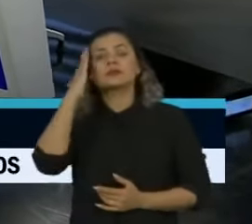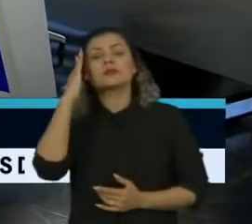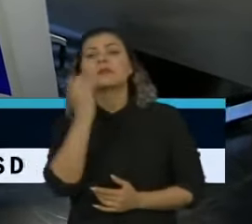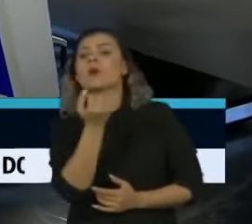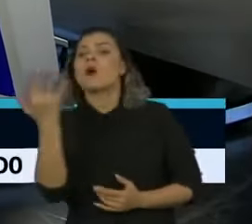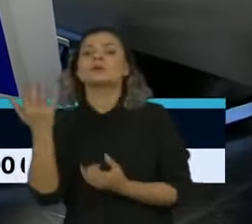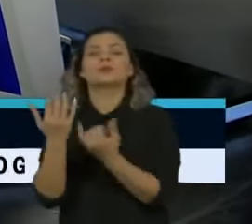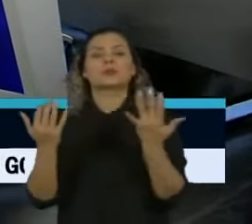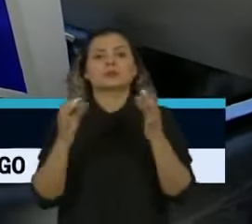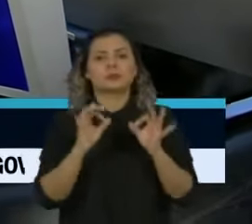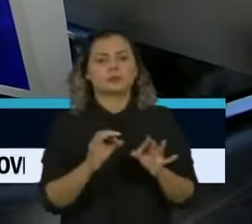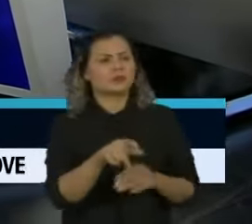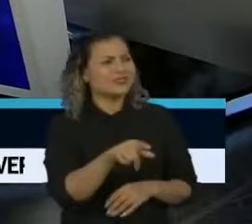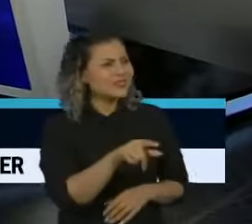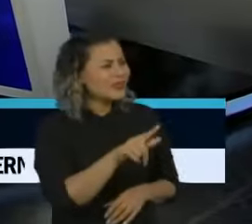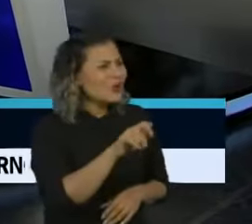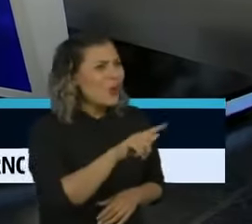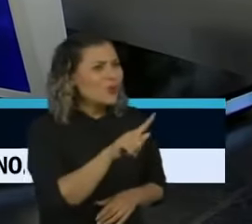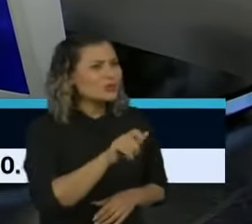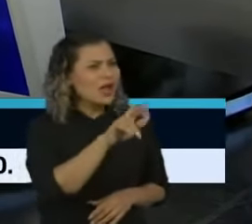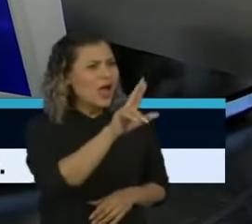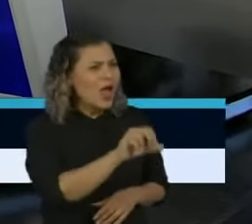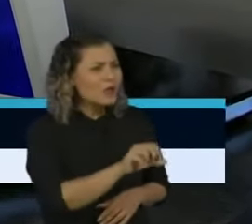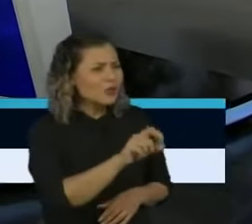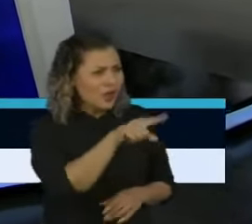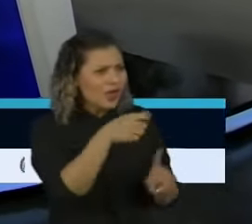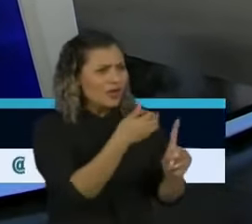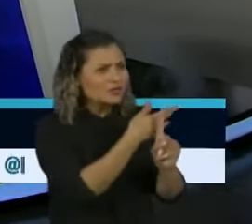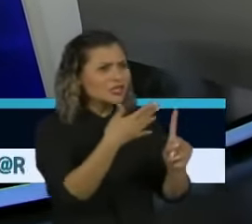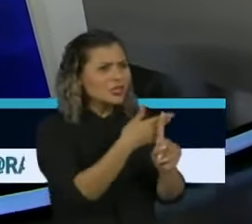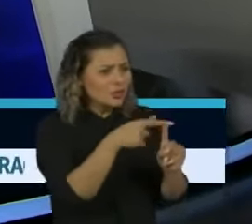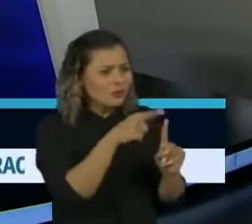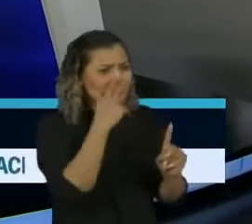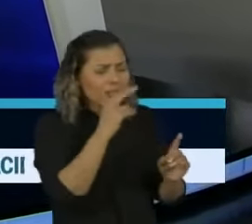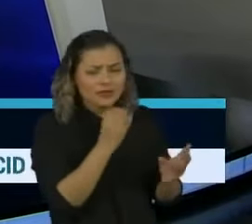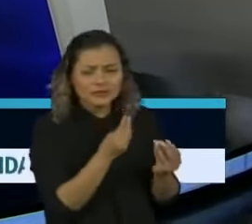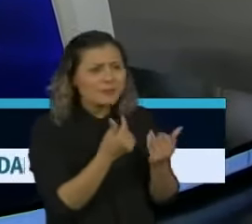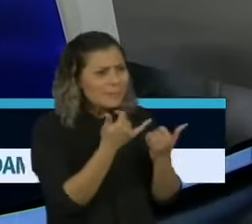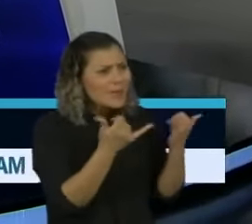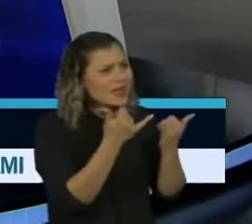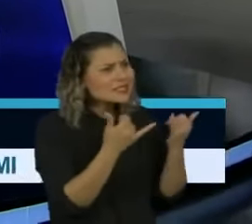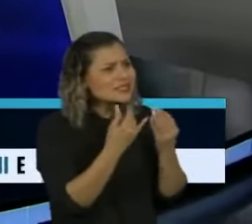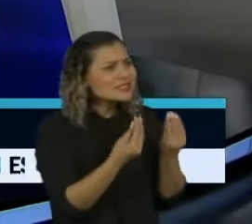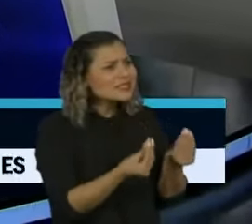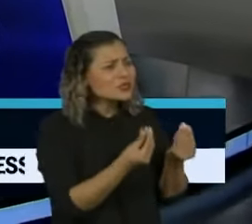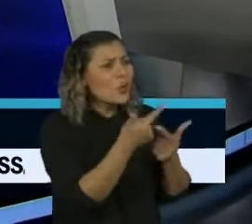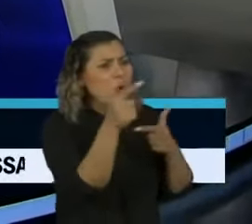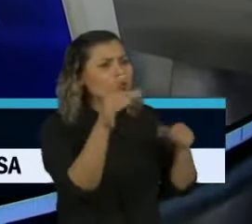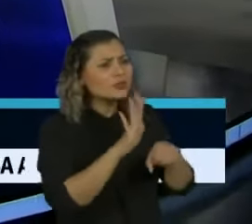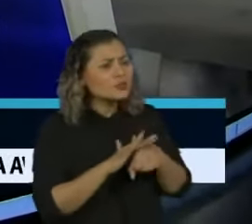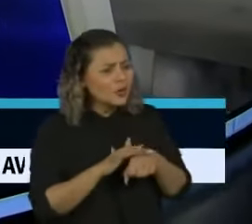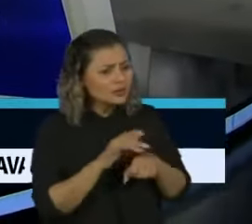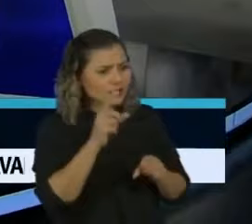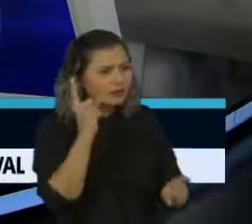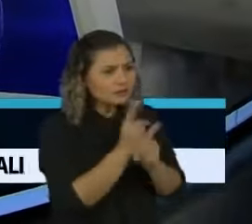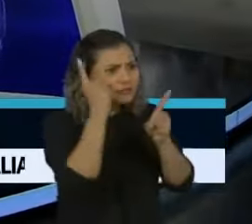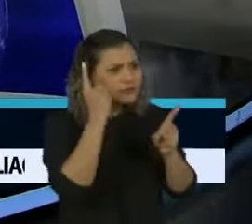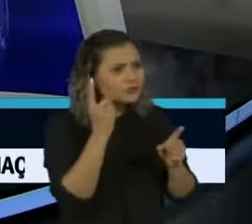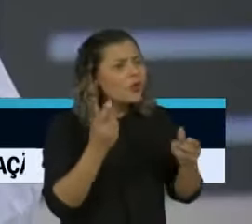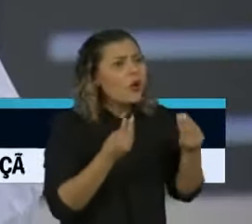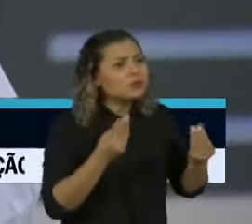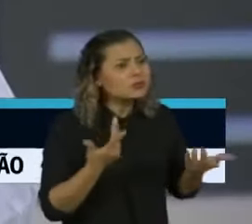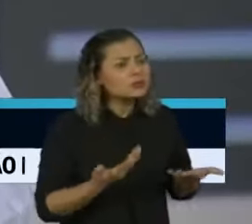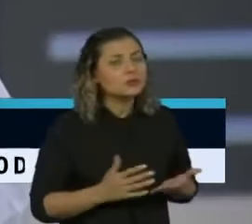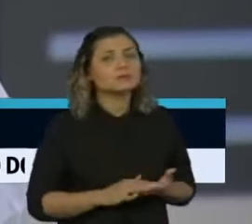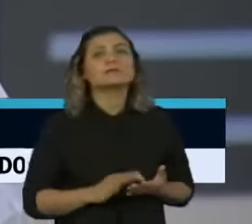Doutor Gonzalo, é fácil fazer o diagnóstico dessa síndrome? Os sintomas não são parecidos com sintomas de outras doenças? Veja,